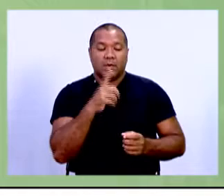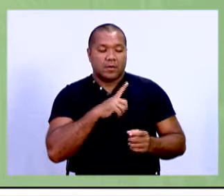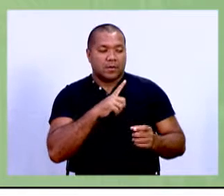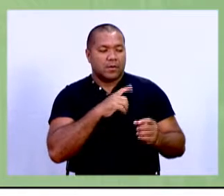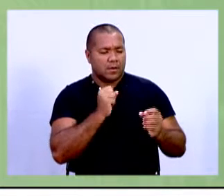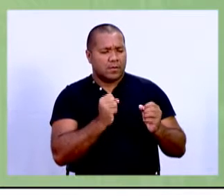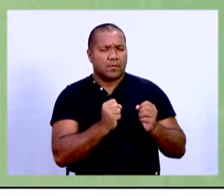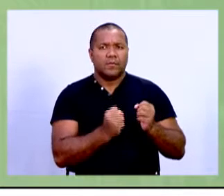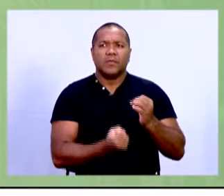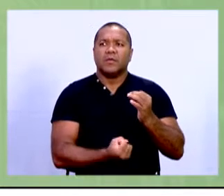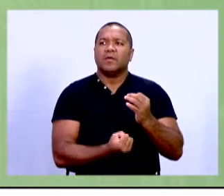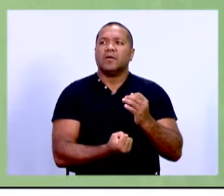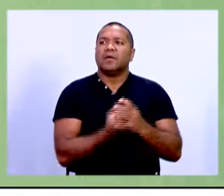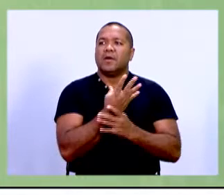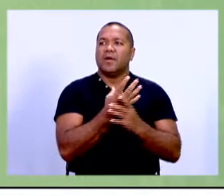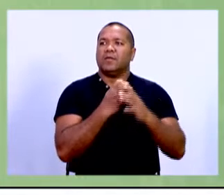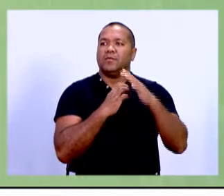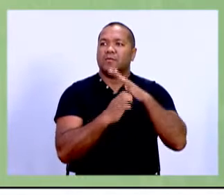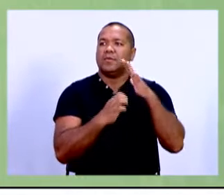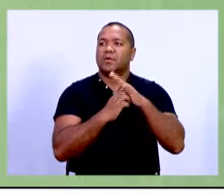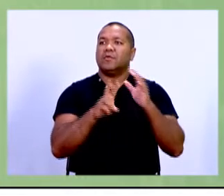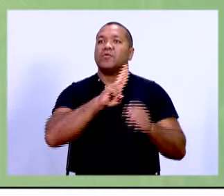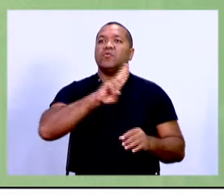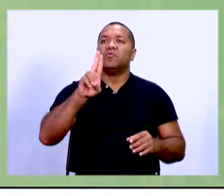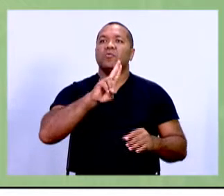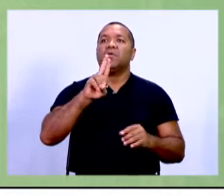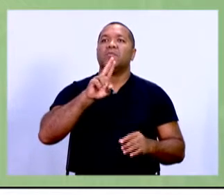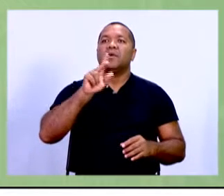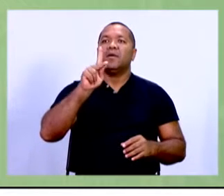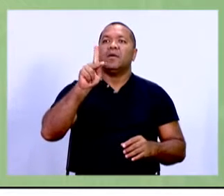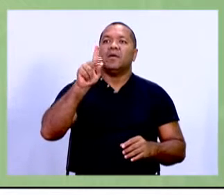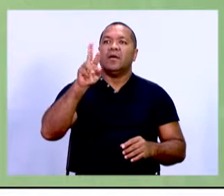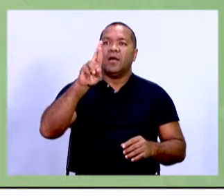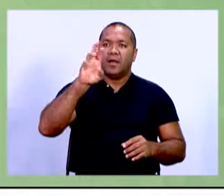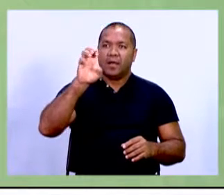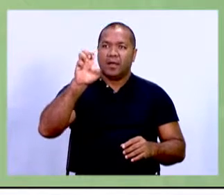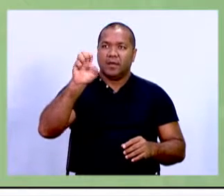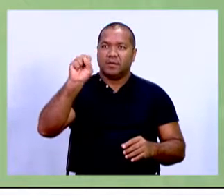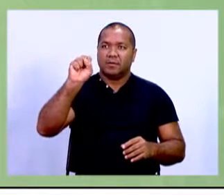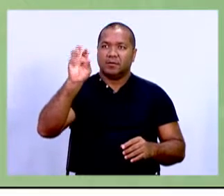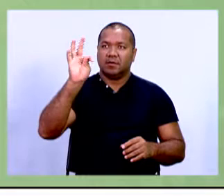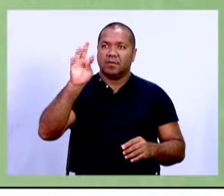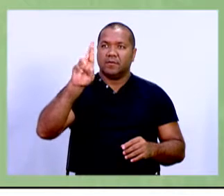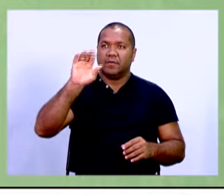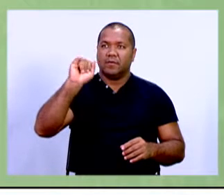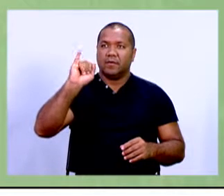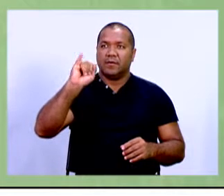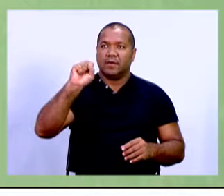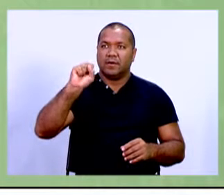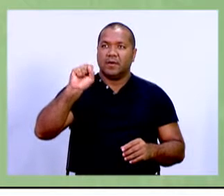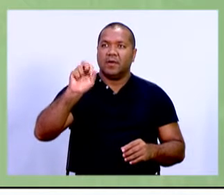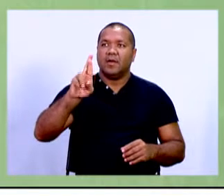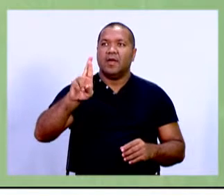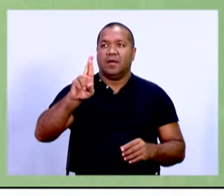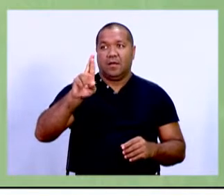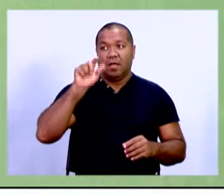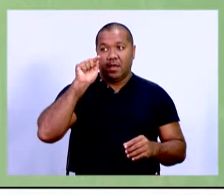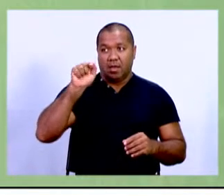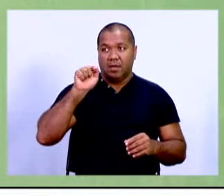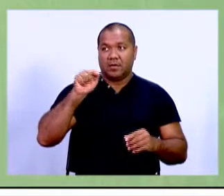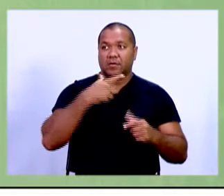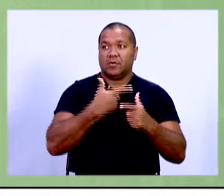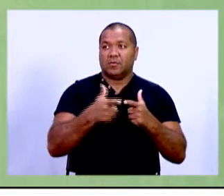criado uma empresa com o nome fictício chamada Resfriar. Esse é o nosso